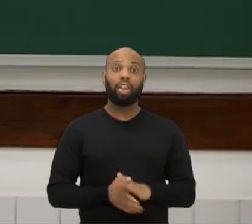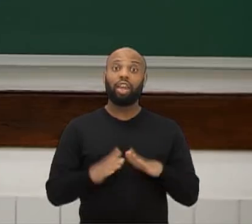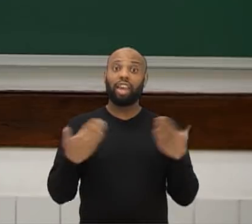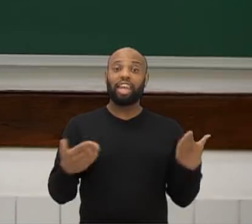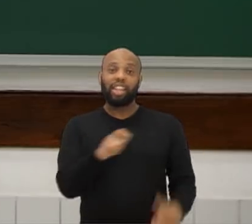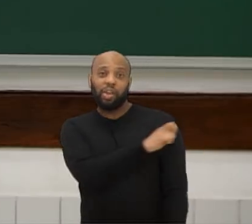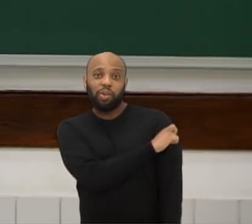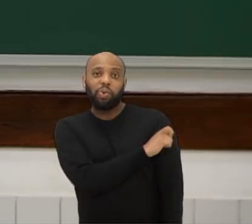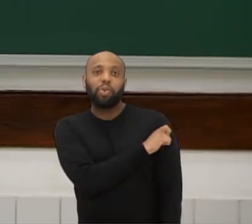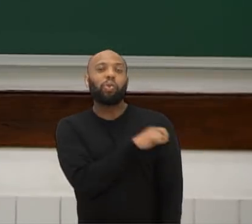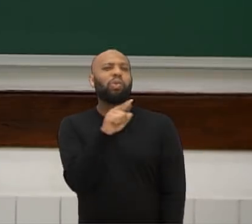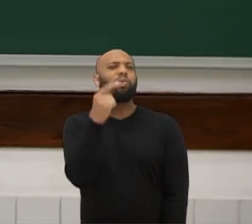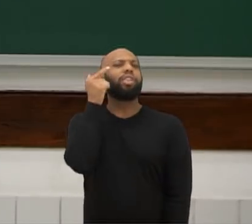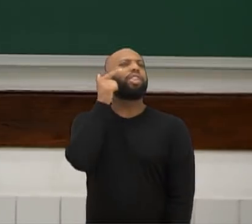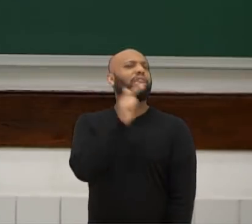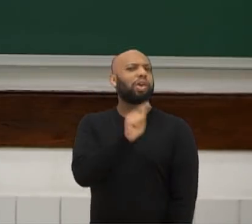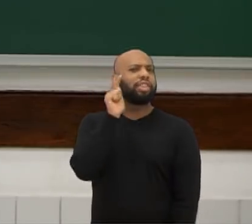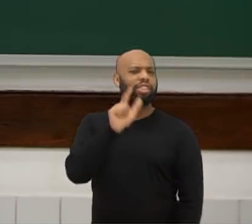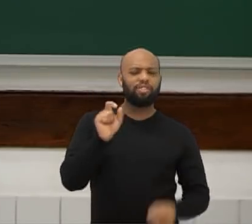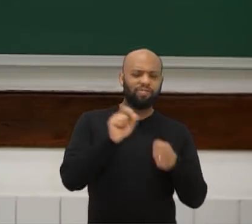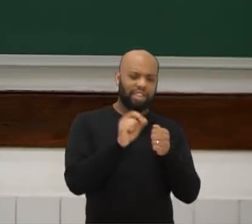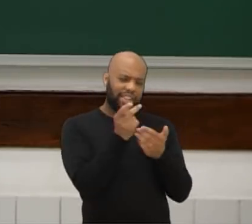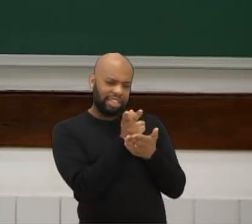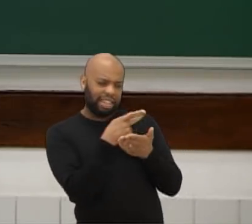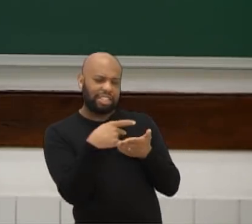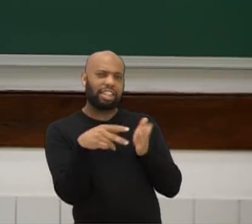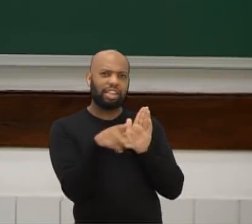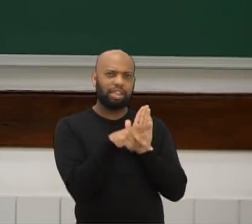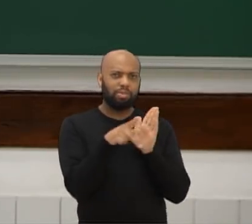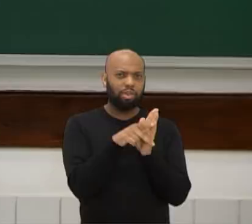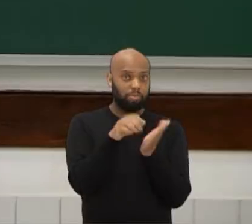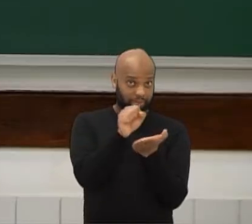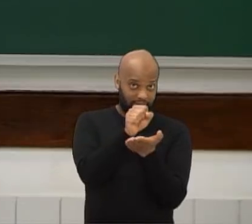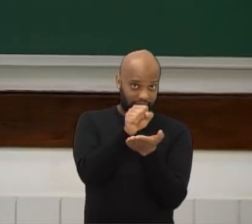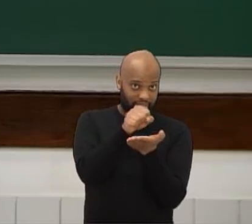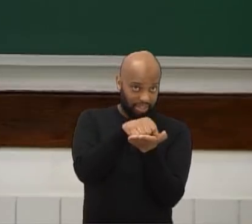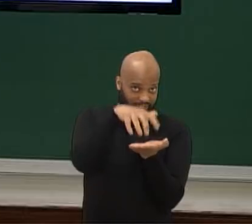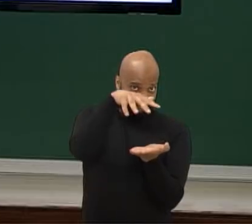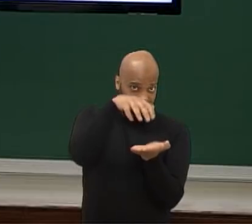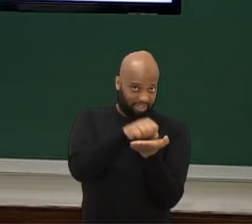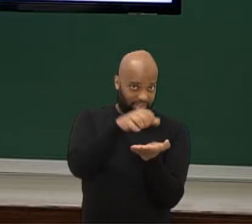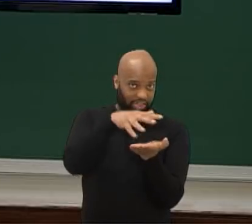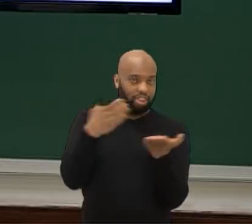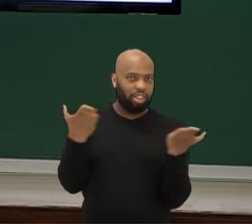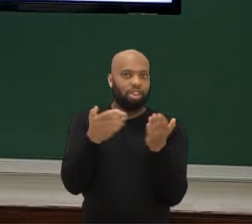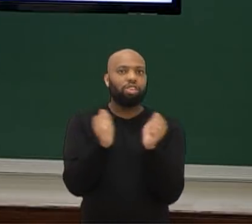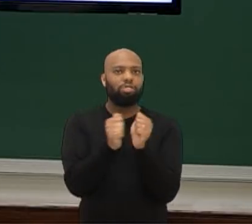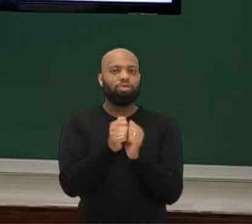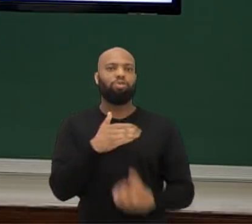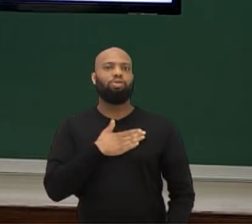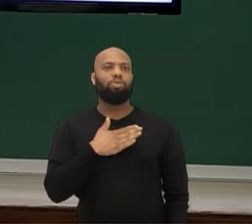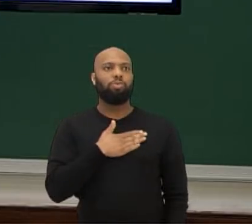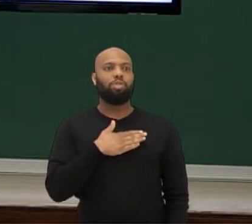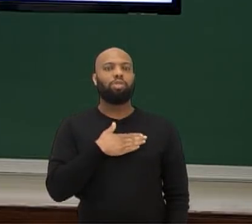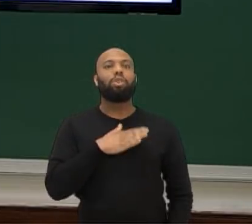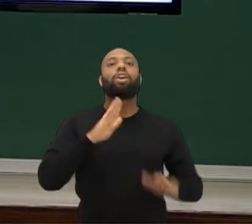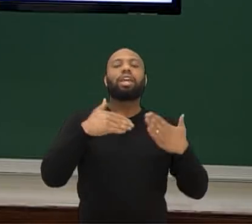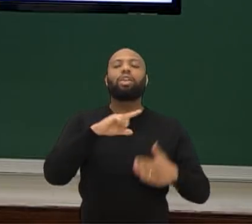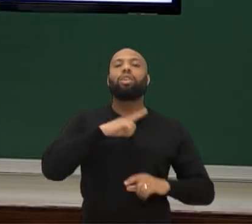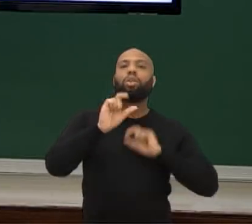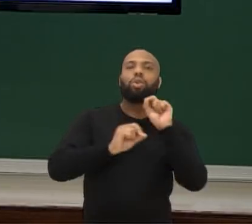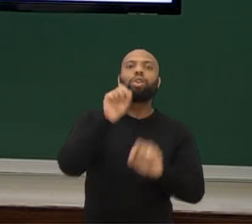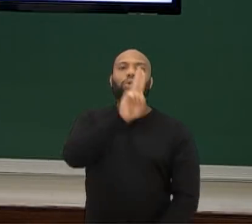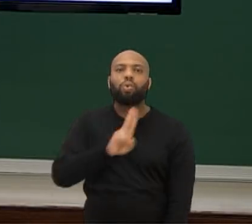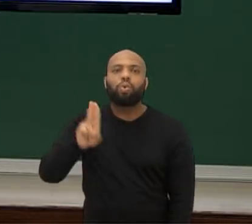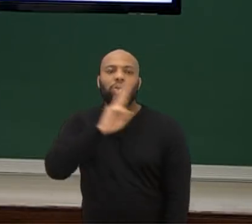Então, alunos, conseguiram desenhar a figura? Vem com o professor, vamos verificar aqui na tela. O exercício pede, usando